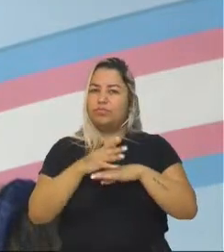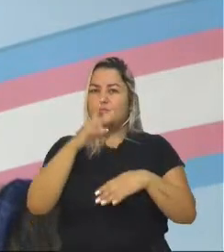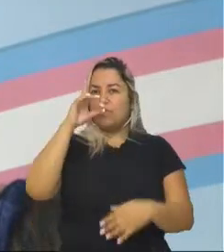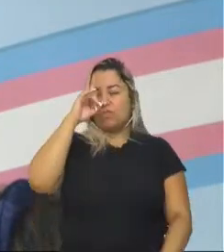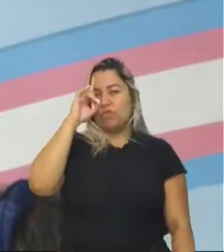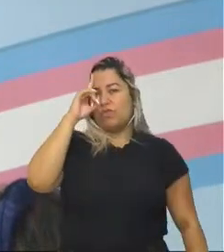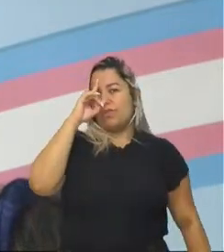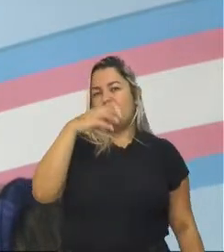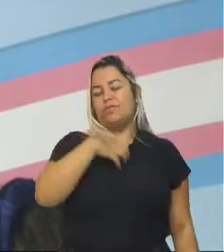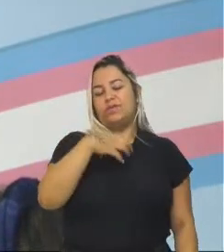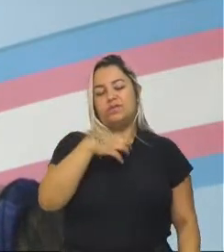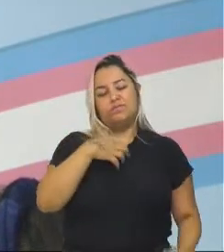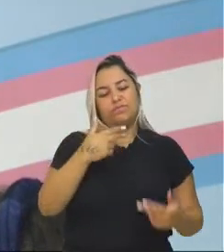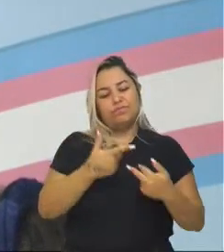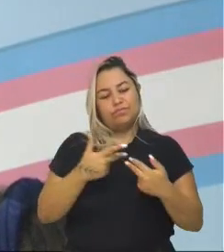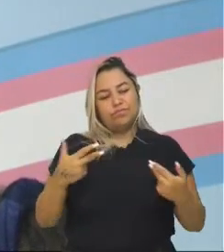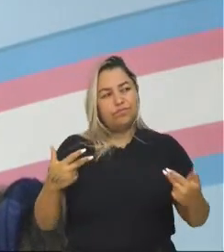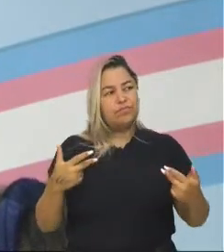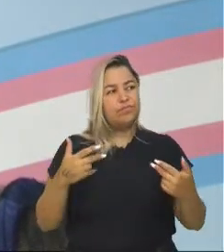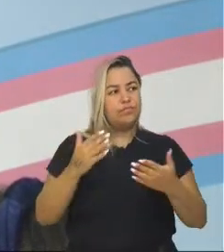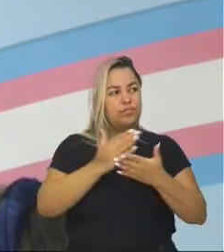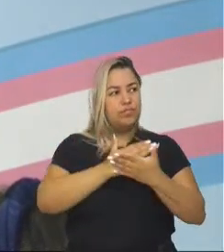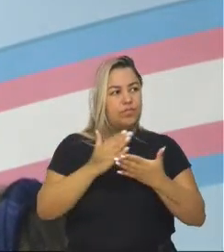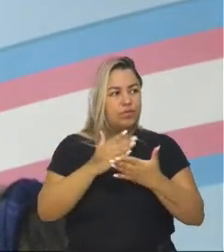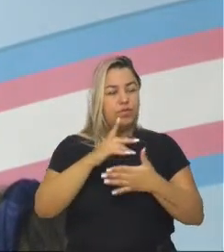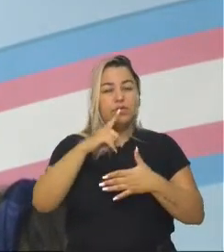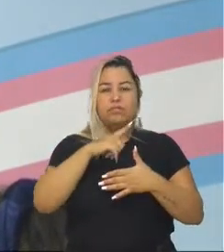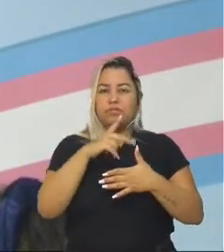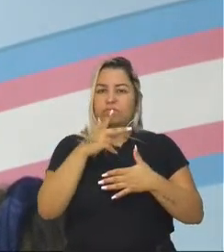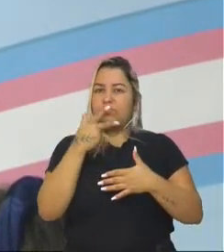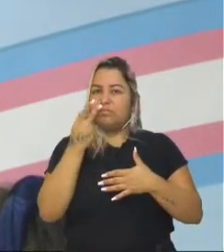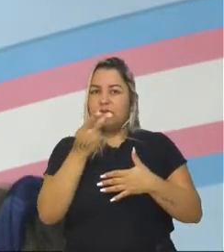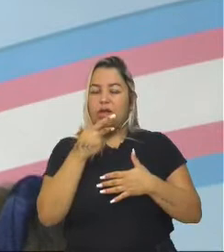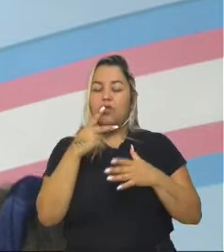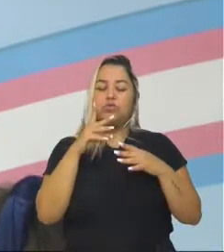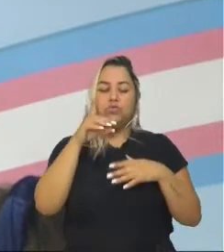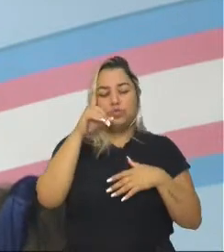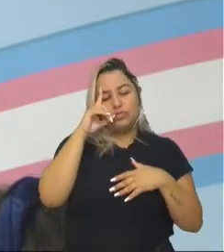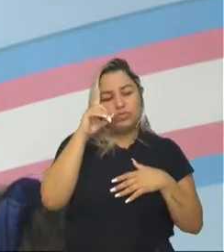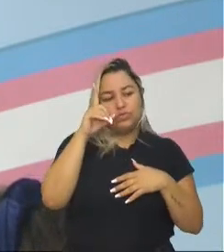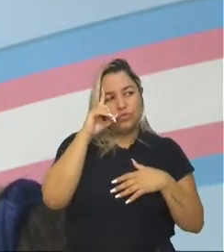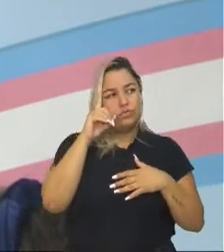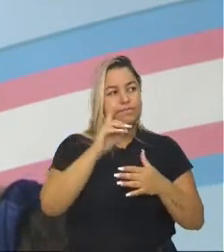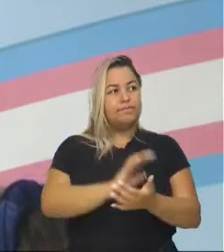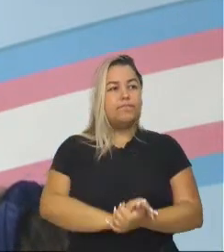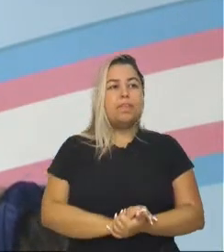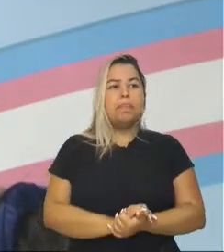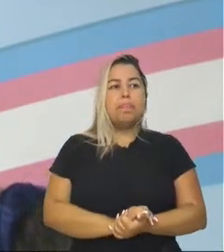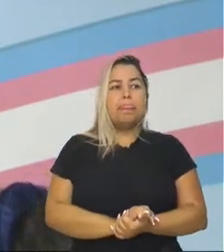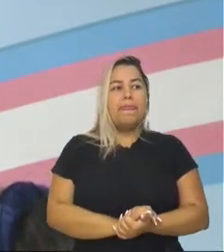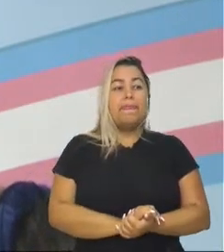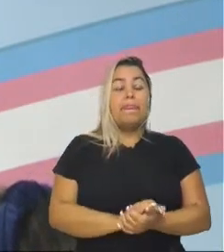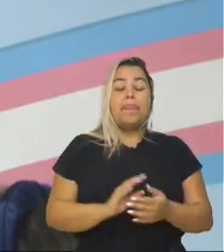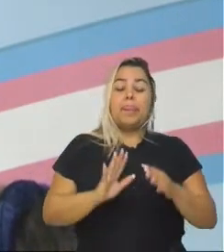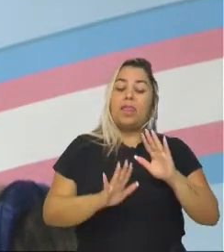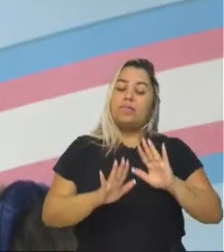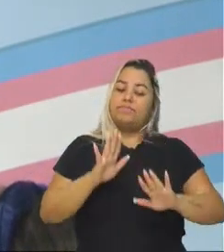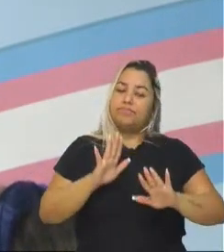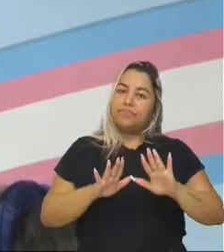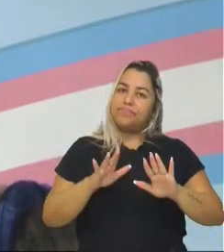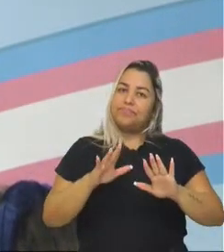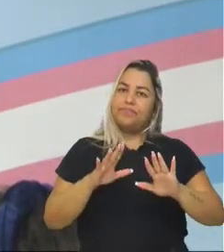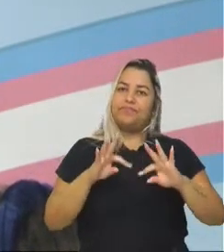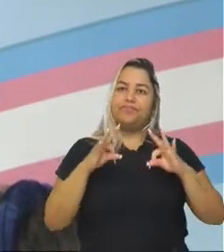dias, eu sinto alguma coisa. E eu tenho que ressignificar isso todos os dias. Mas todas as vezes que